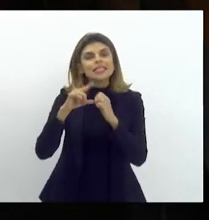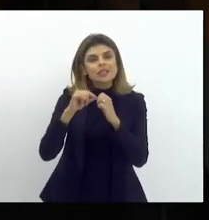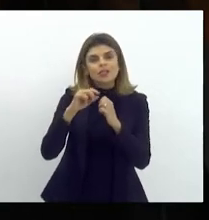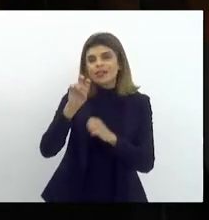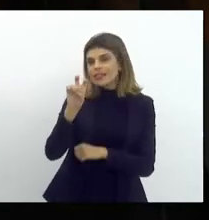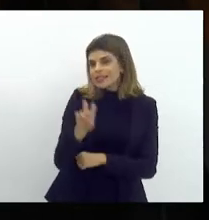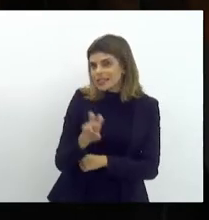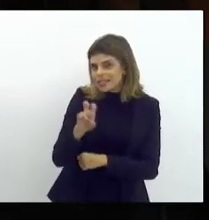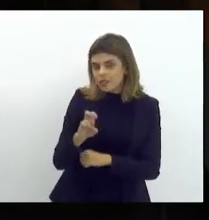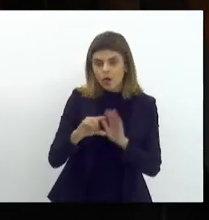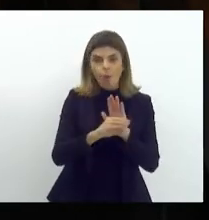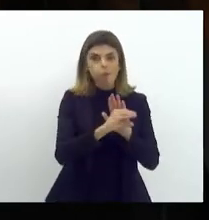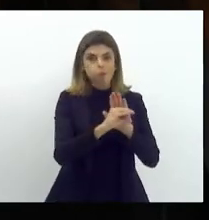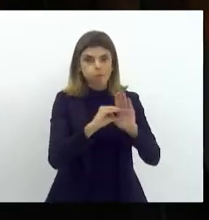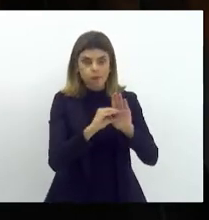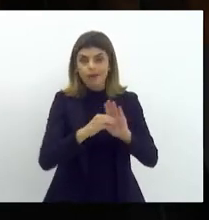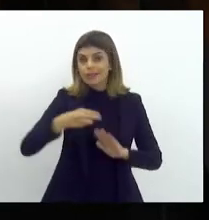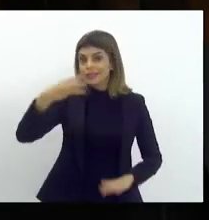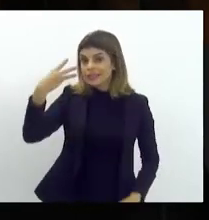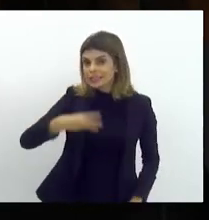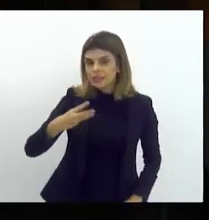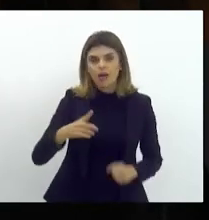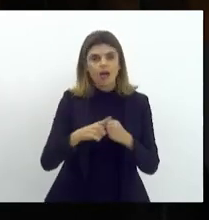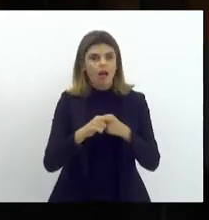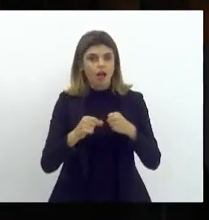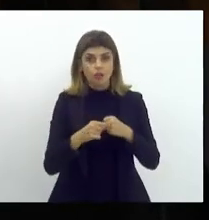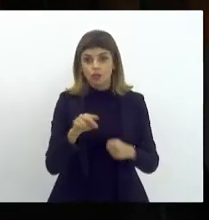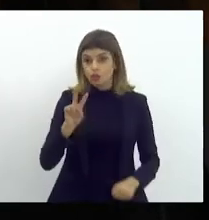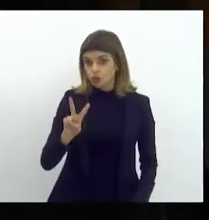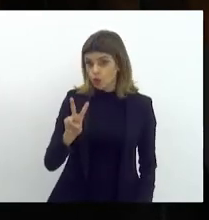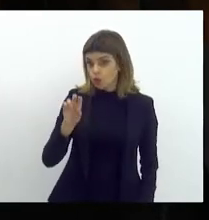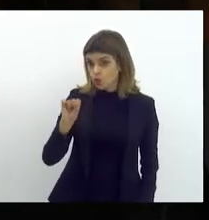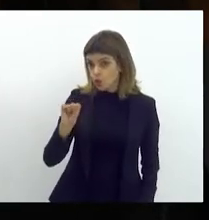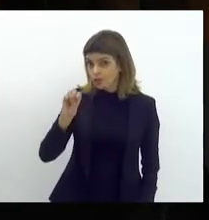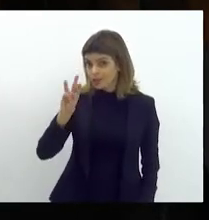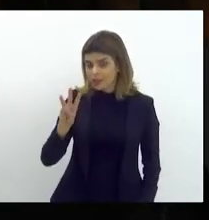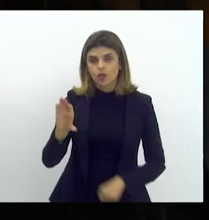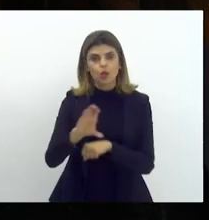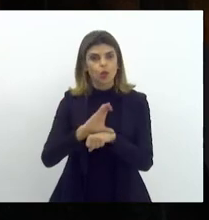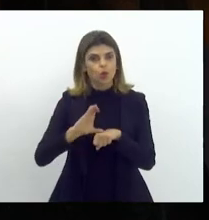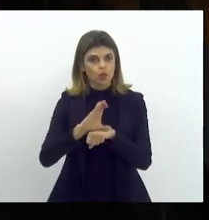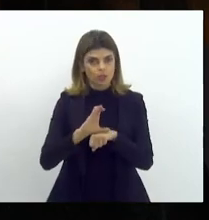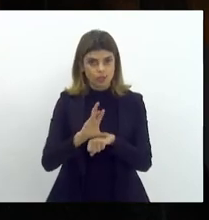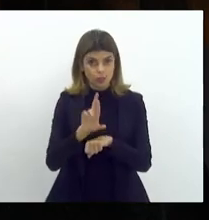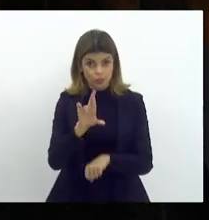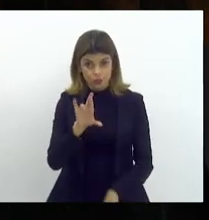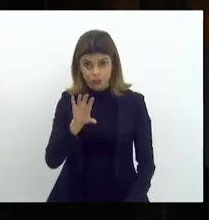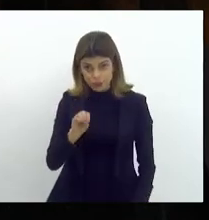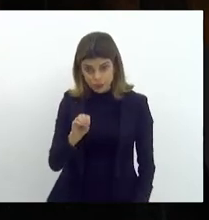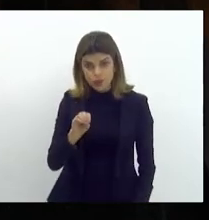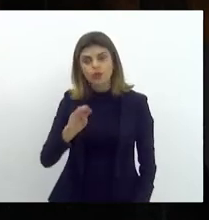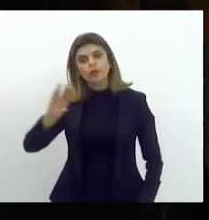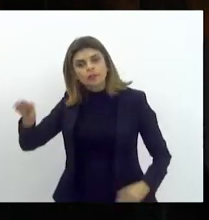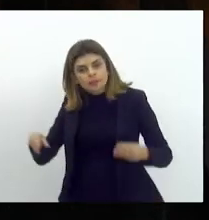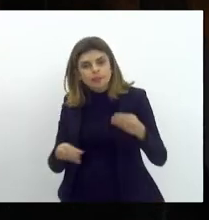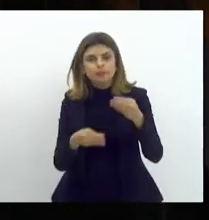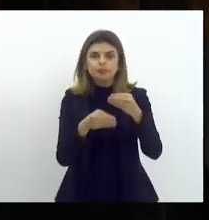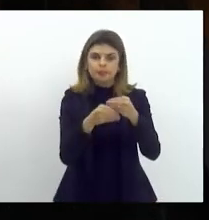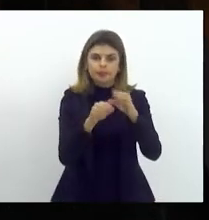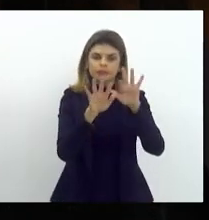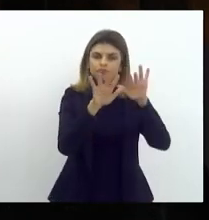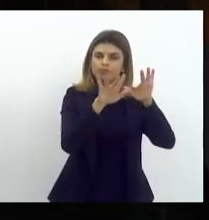parágrafo terceiro do artigo 283 da Constituição do Estado do Rio de Janeiro introduzidos